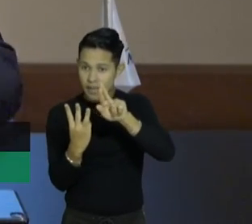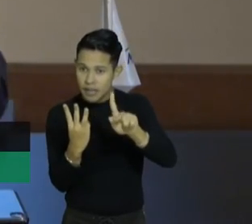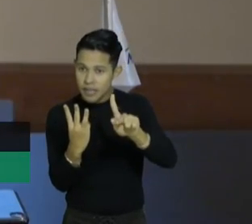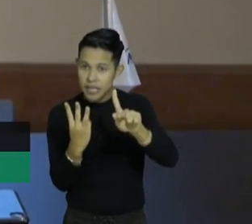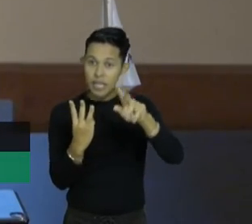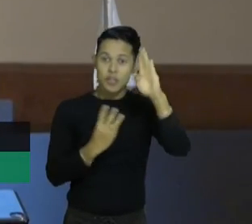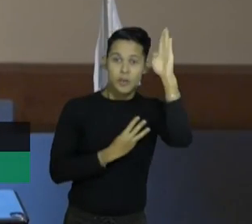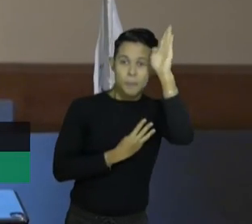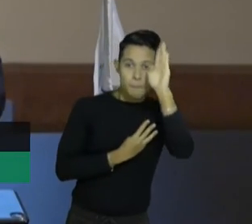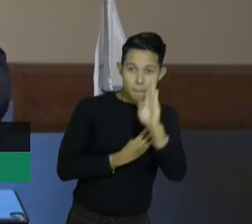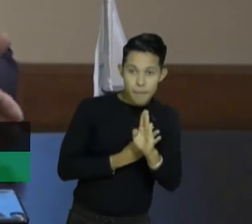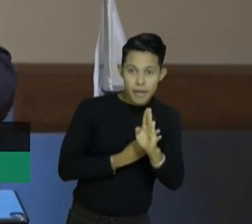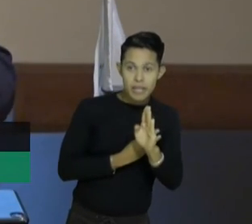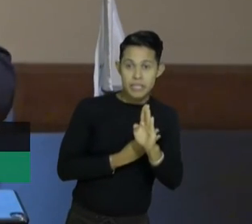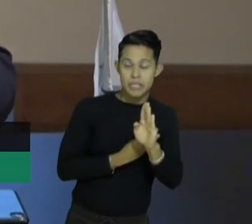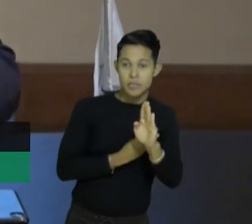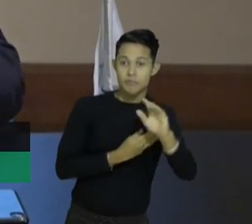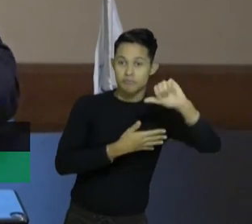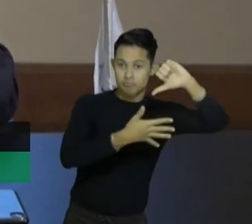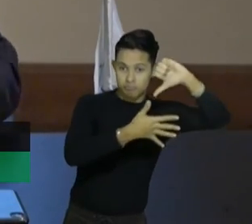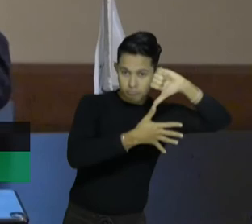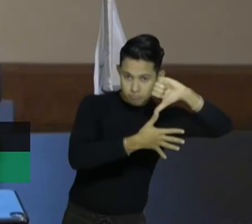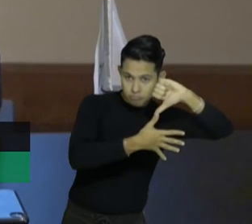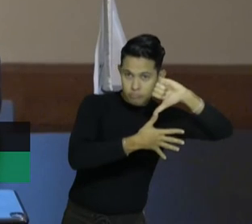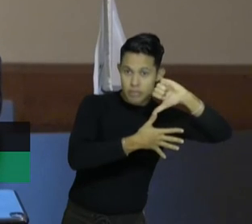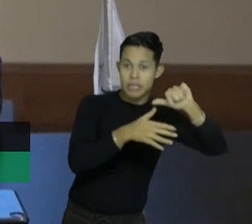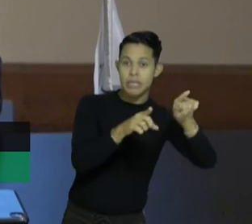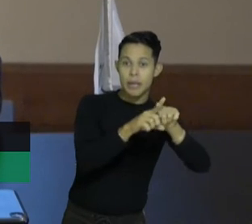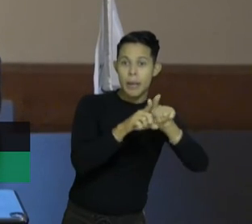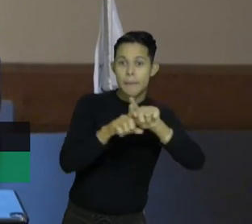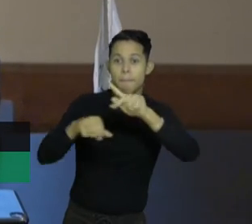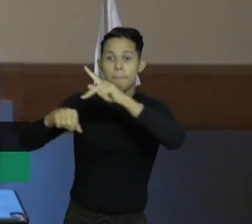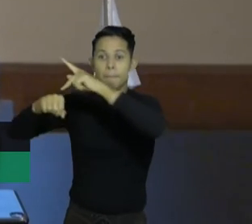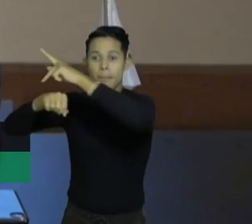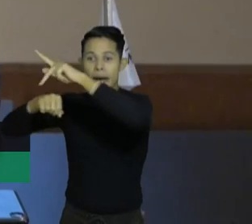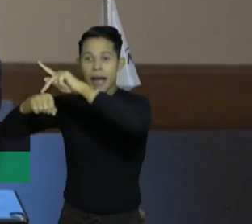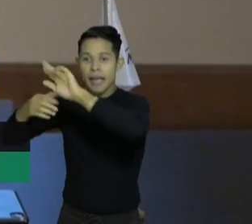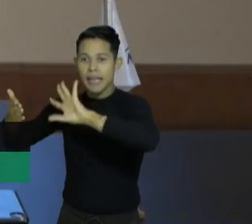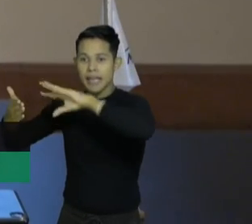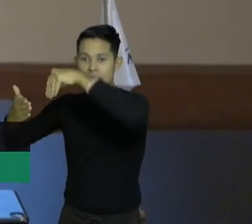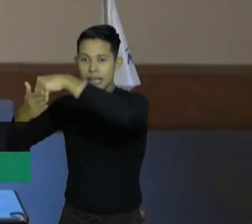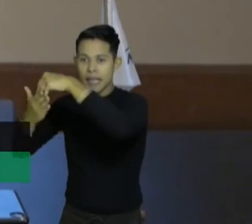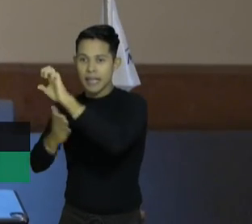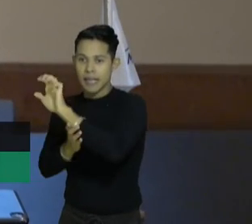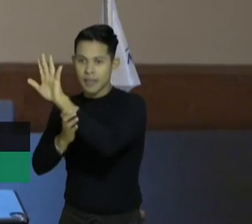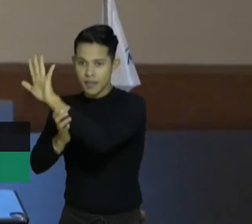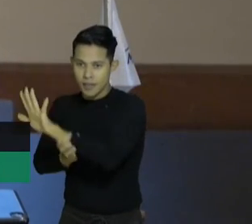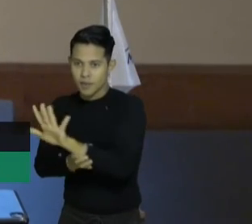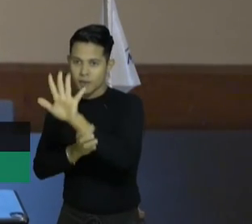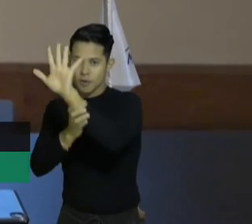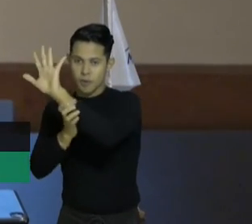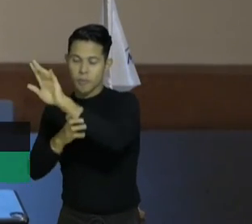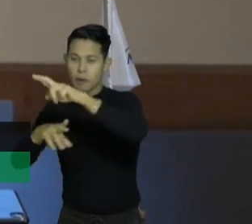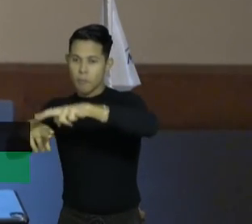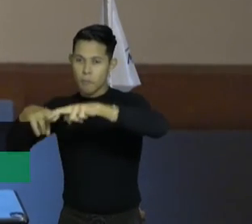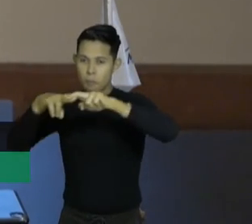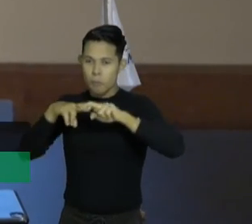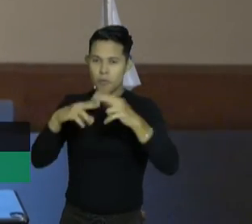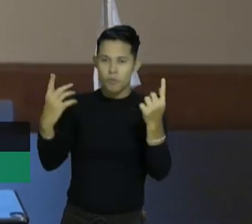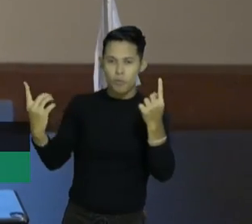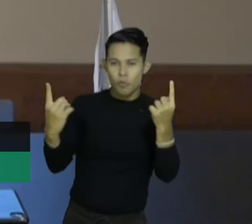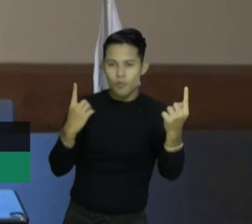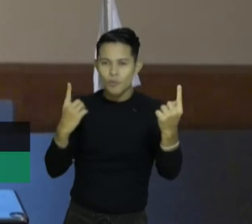e eh ou mercul e os países da União Europeia Então essa assimetria deve ser